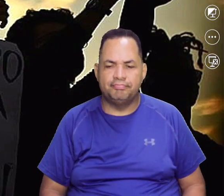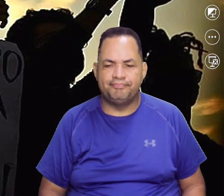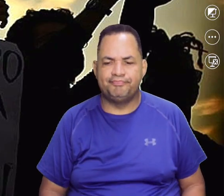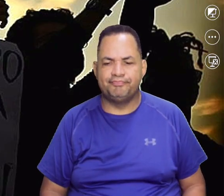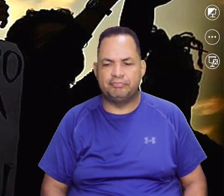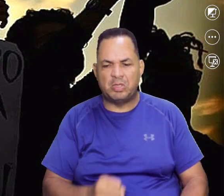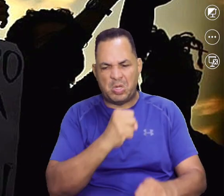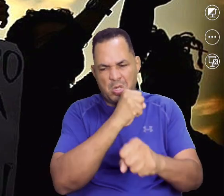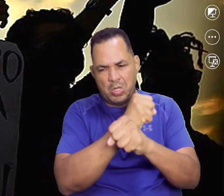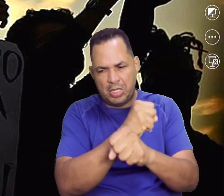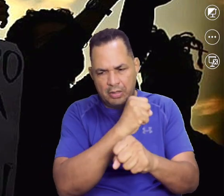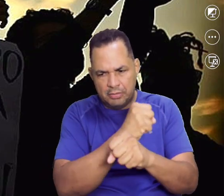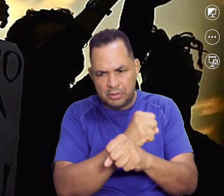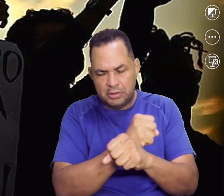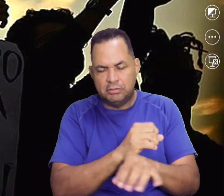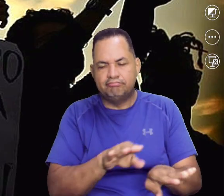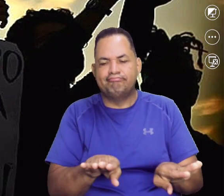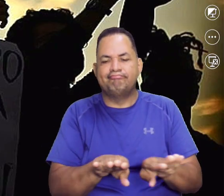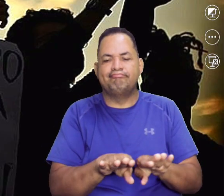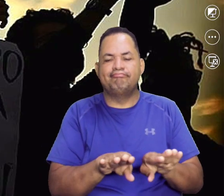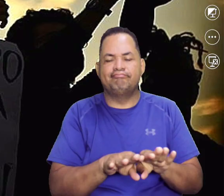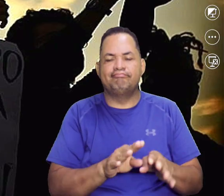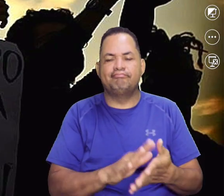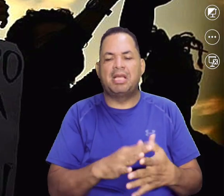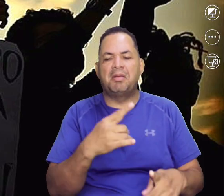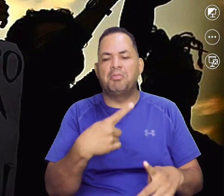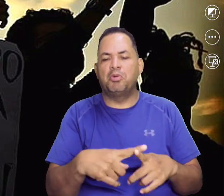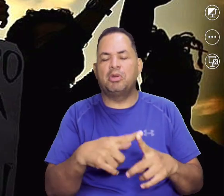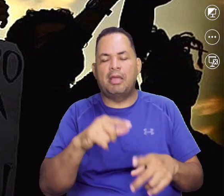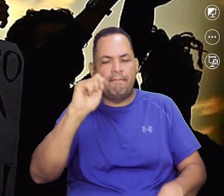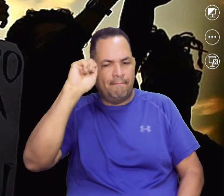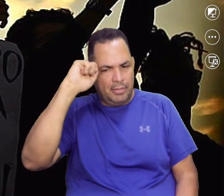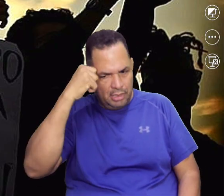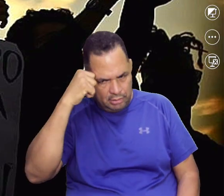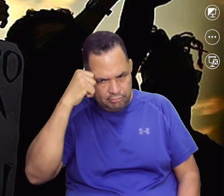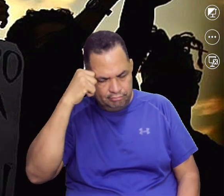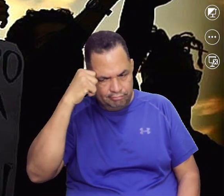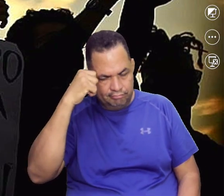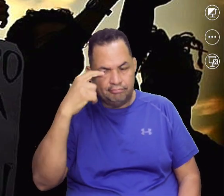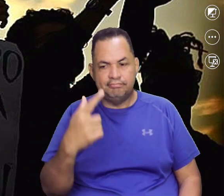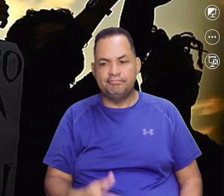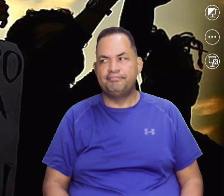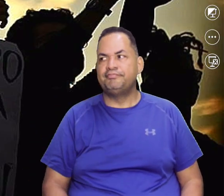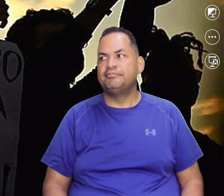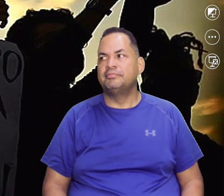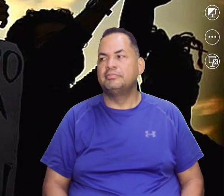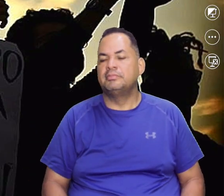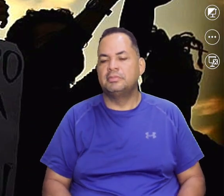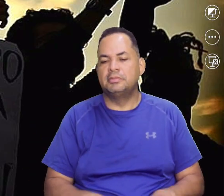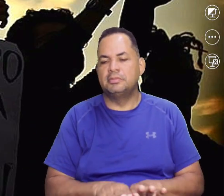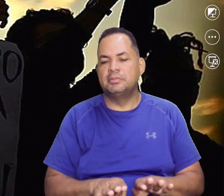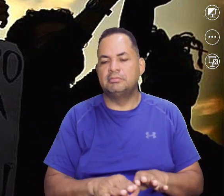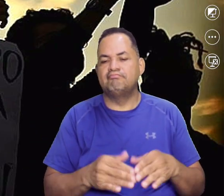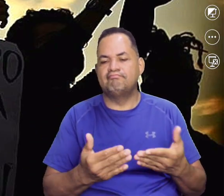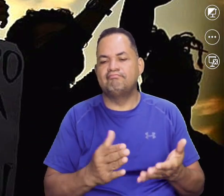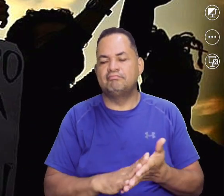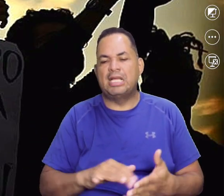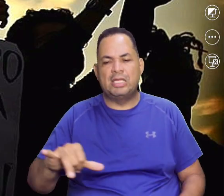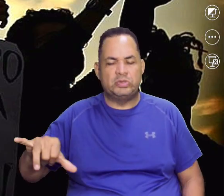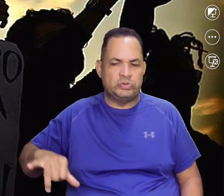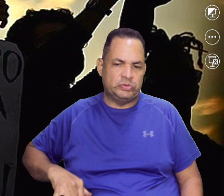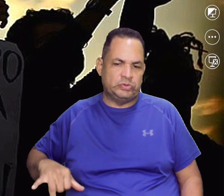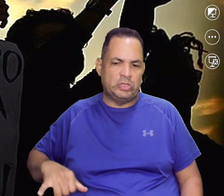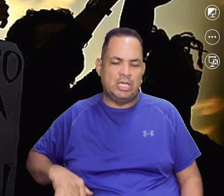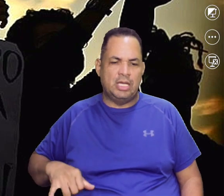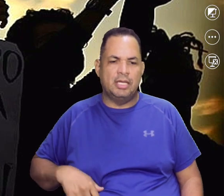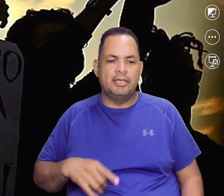fazer com o outro, certo? Só pelo fato dele ser negro. E pelo fato dele ser negro, ele vai ser considerado